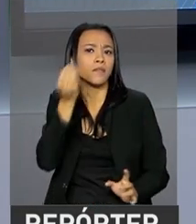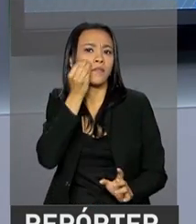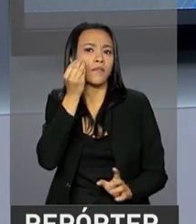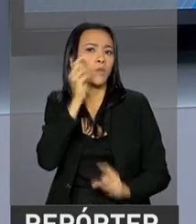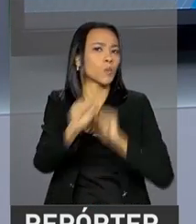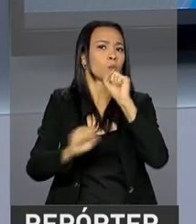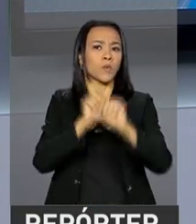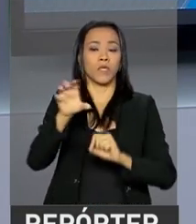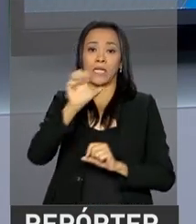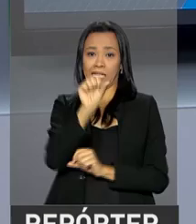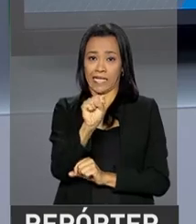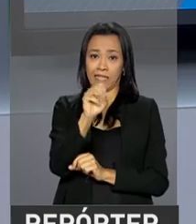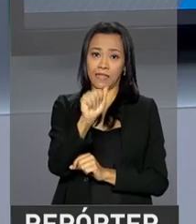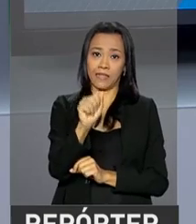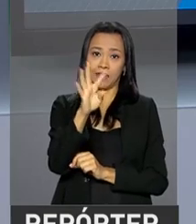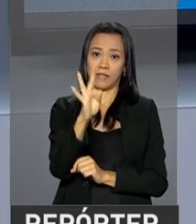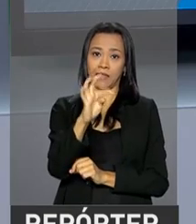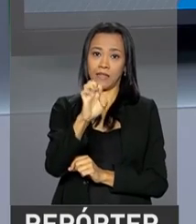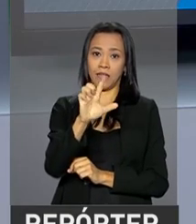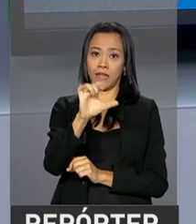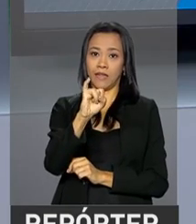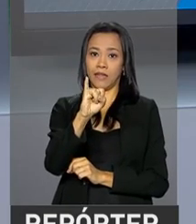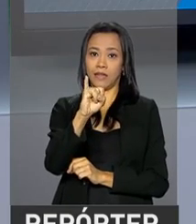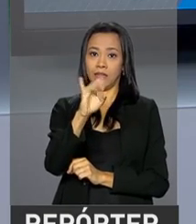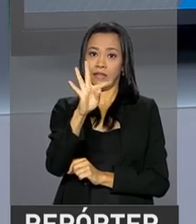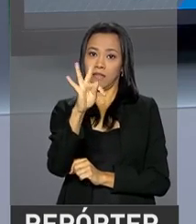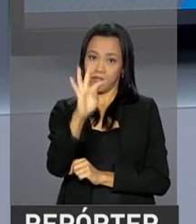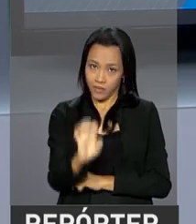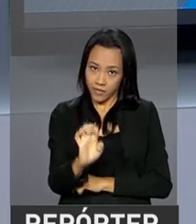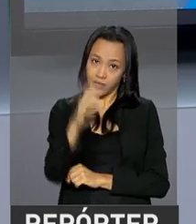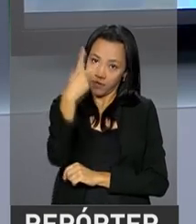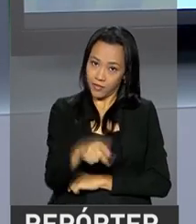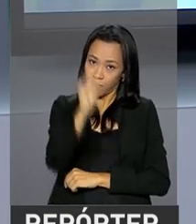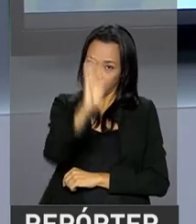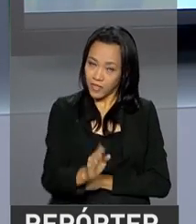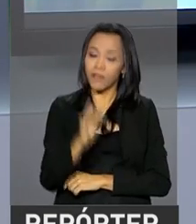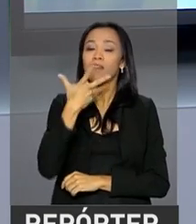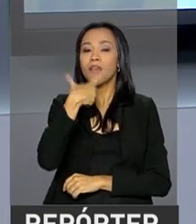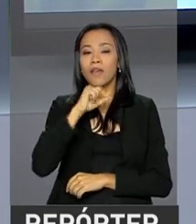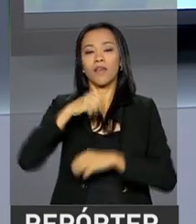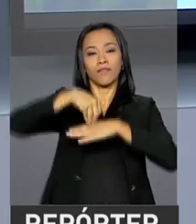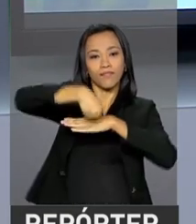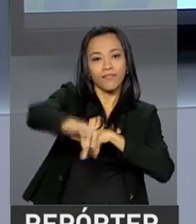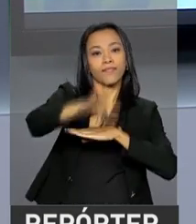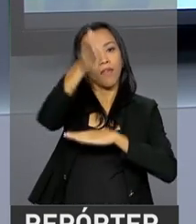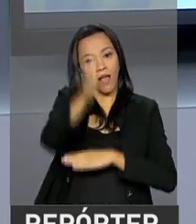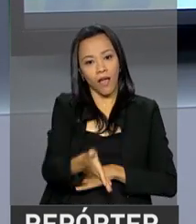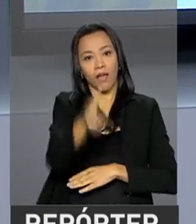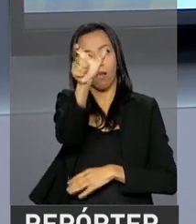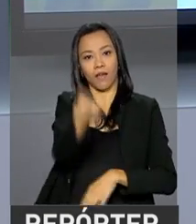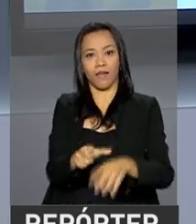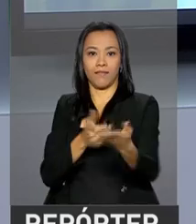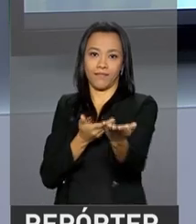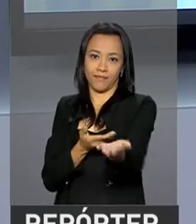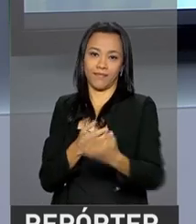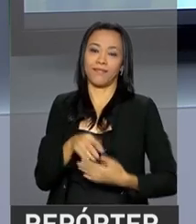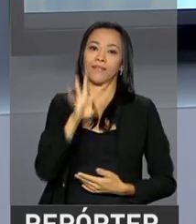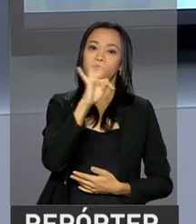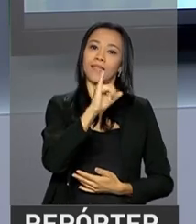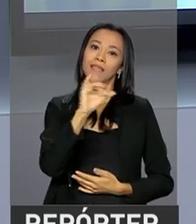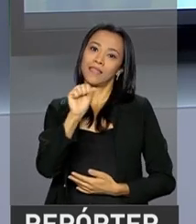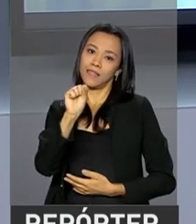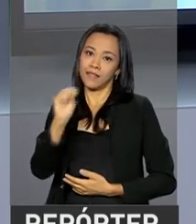satélite geoestacionário brasileiro quem tem as informações ao vivo pra gente é Taíssa dias que está no Palácio do Planalto Taísa bom